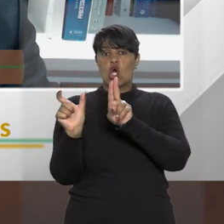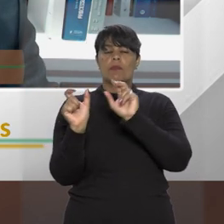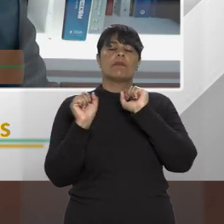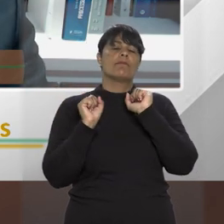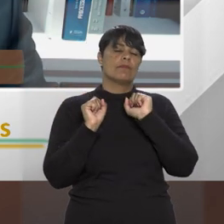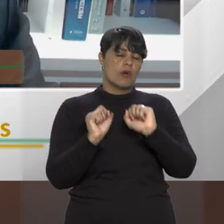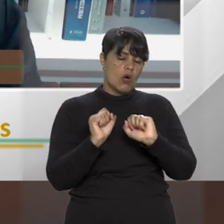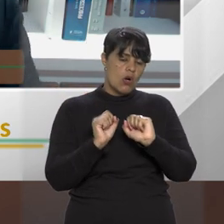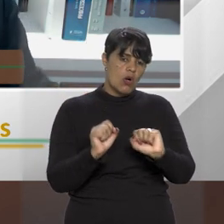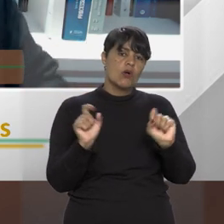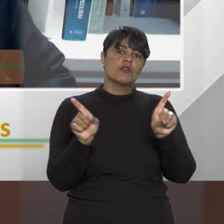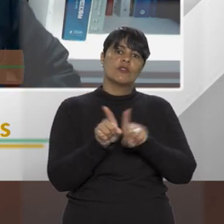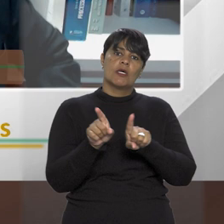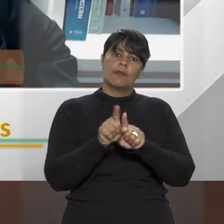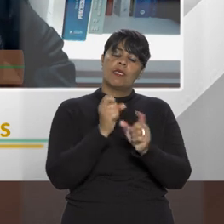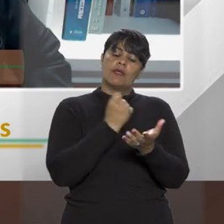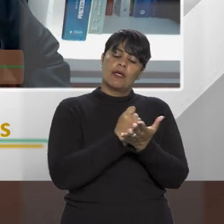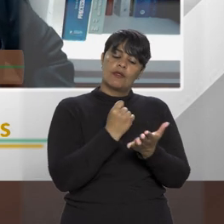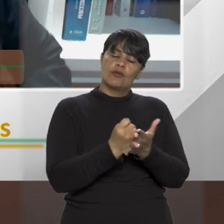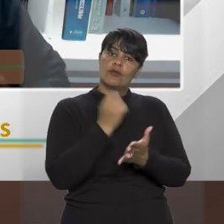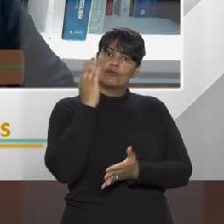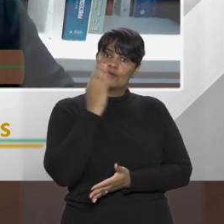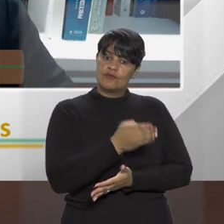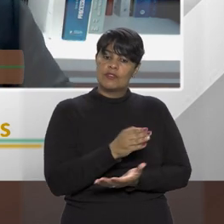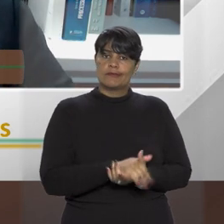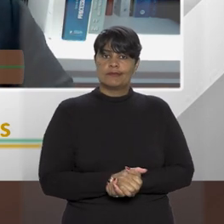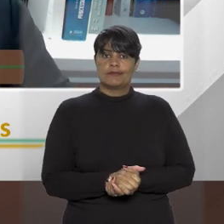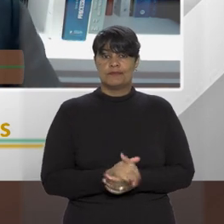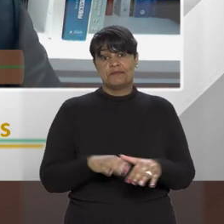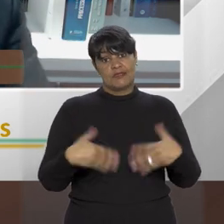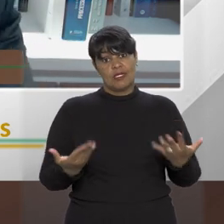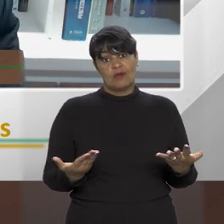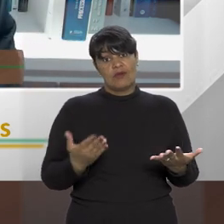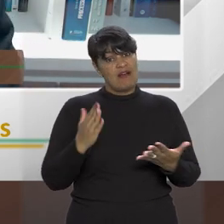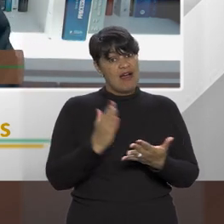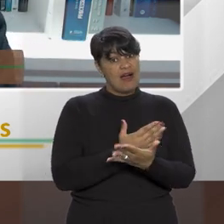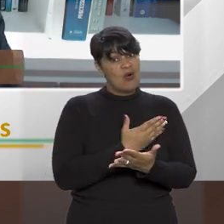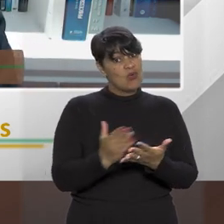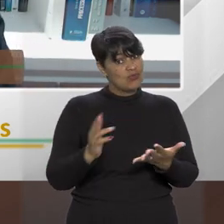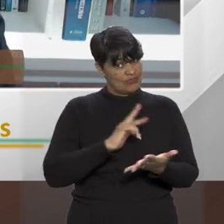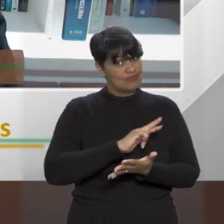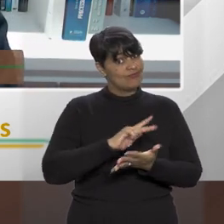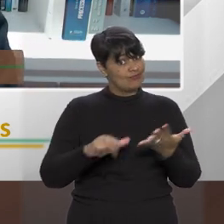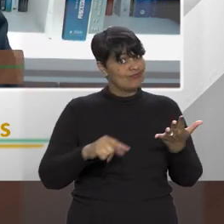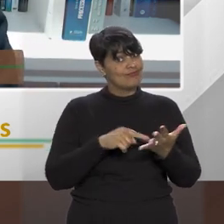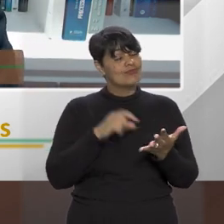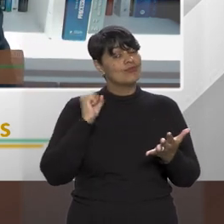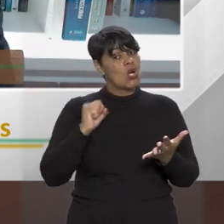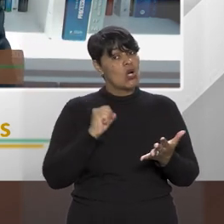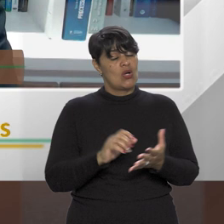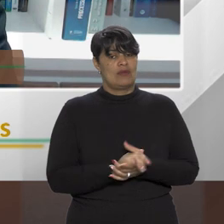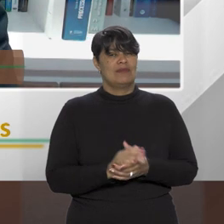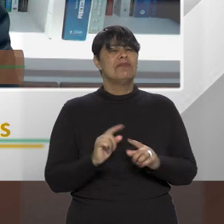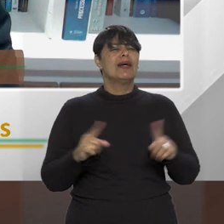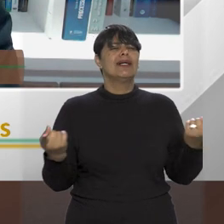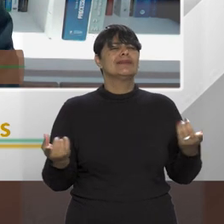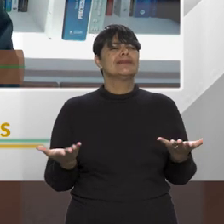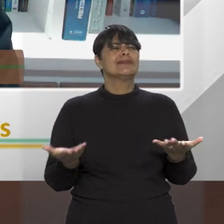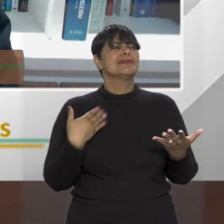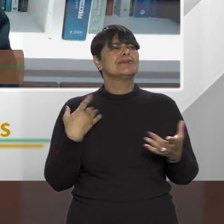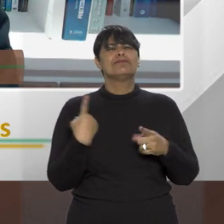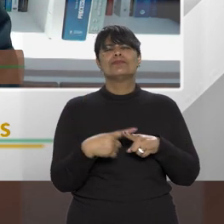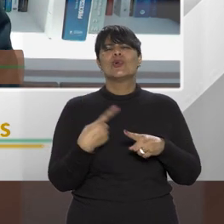alguns diversos exemplos. O que eu quero com esse monte de lei, um monte de artigo, para a pessoa que está aqui no meu ouvindo? Vejam